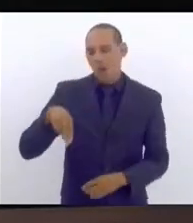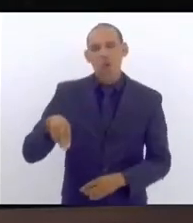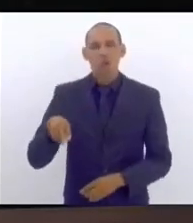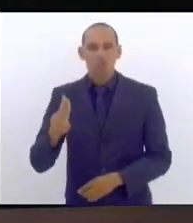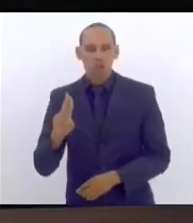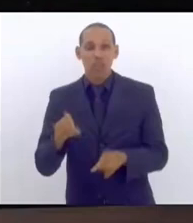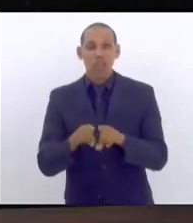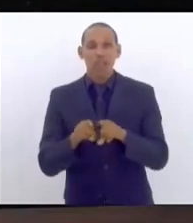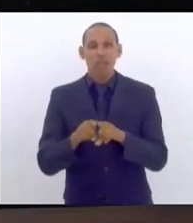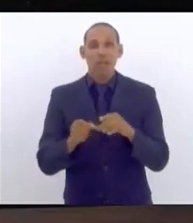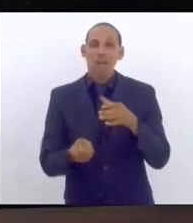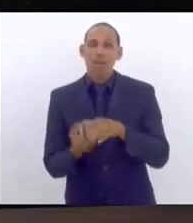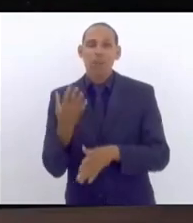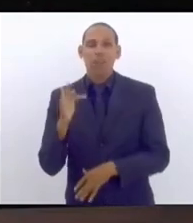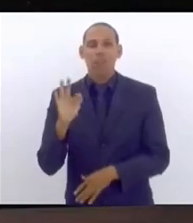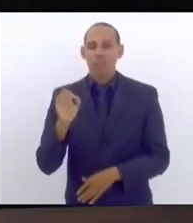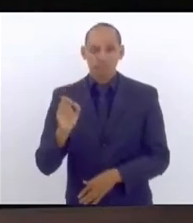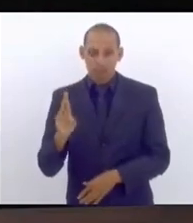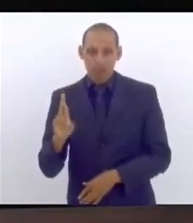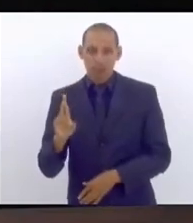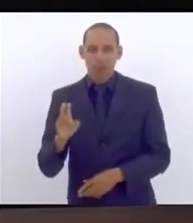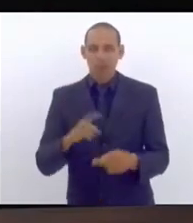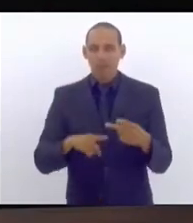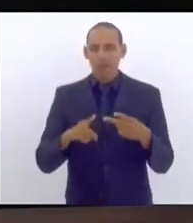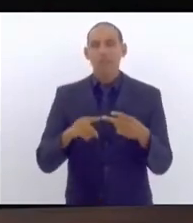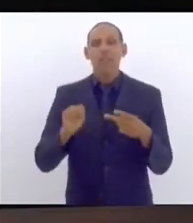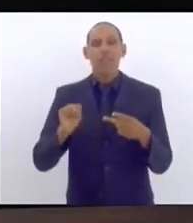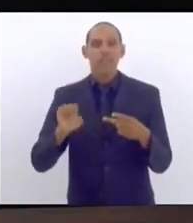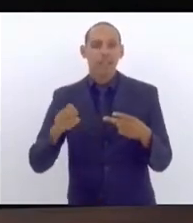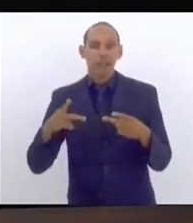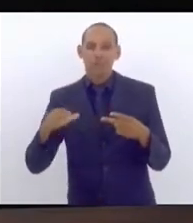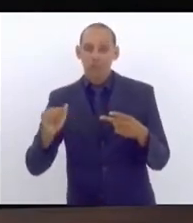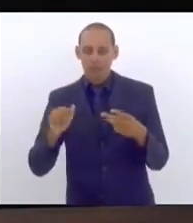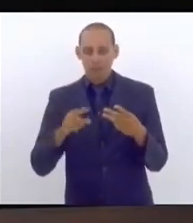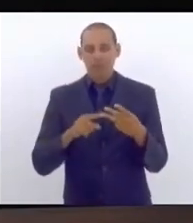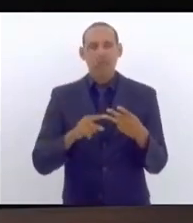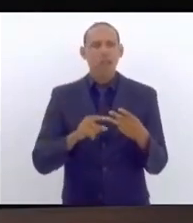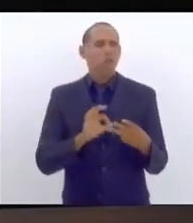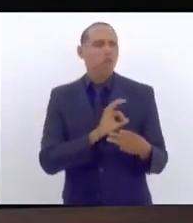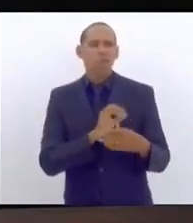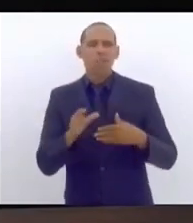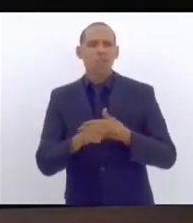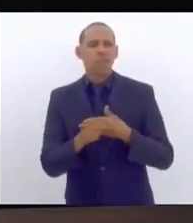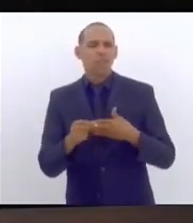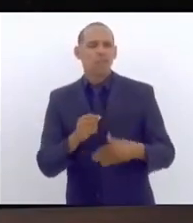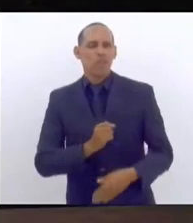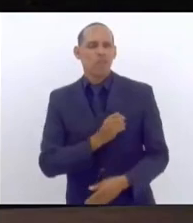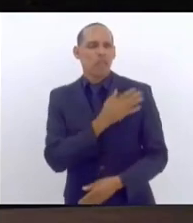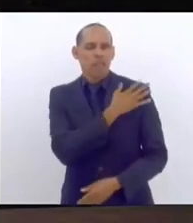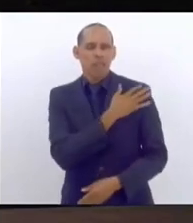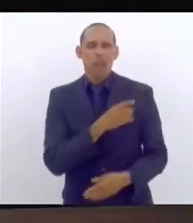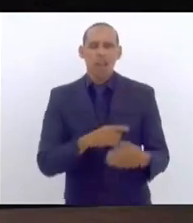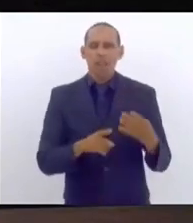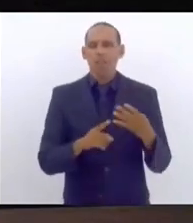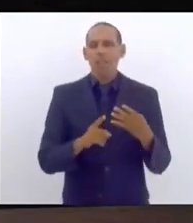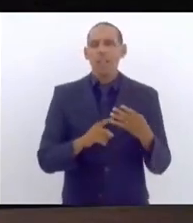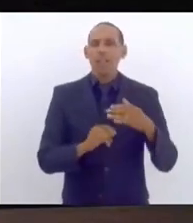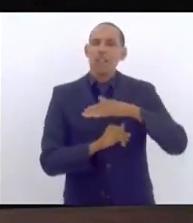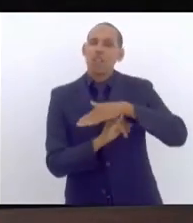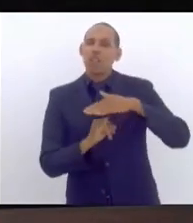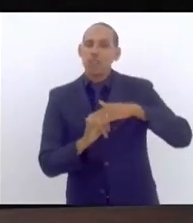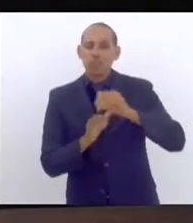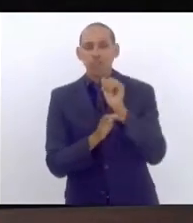Fundação FOR, da CEPIA, da Polícia Civil, Polícia Militar, do Instituto de Segurança Pública, que faz um